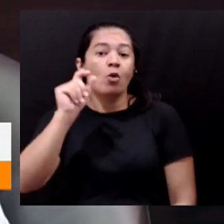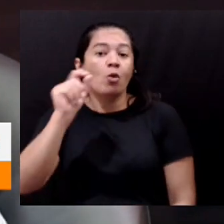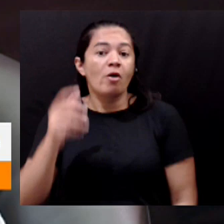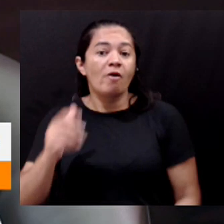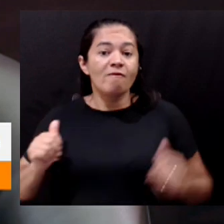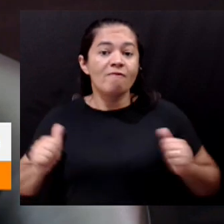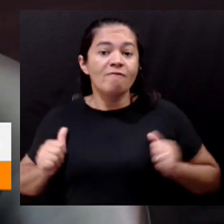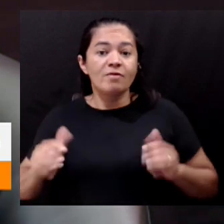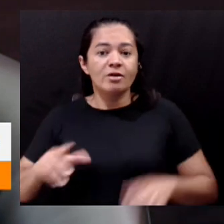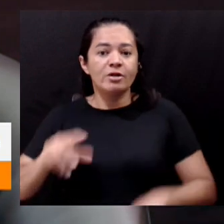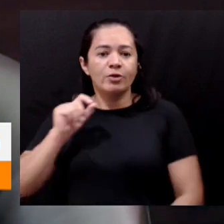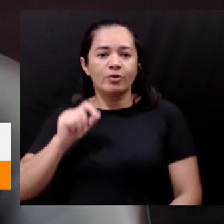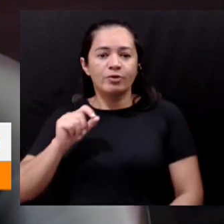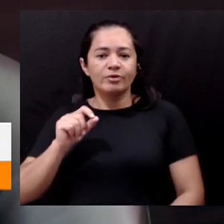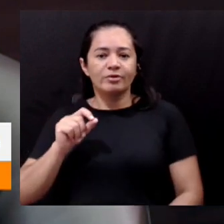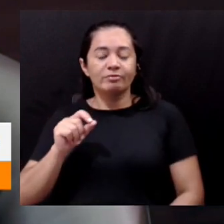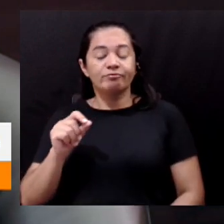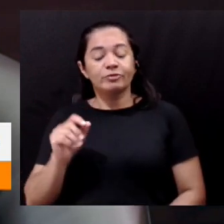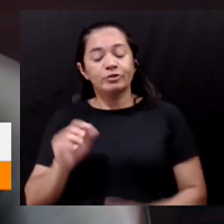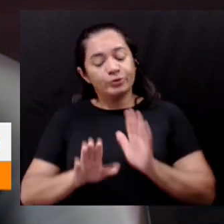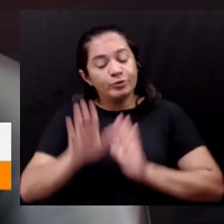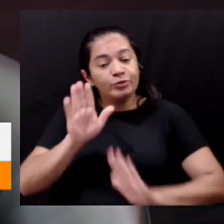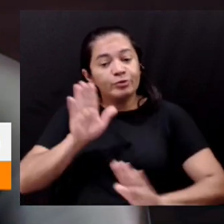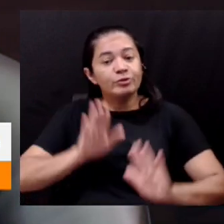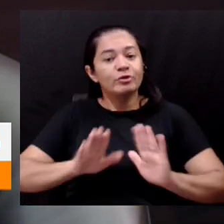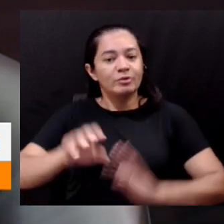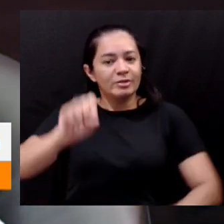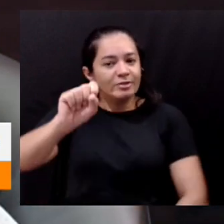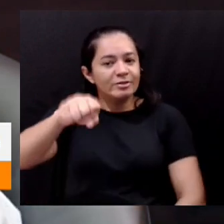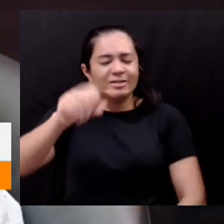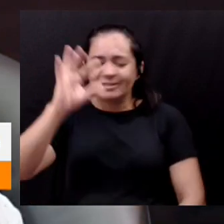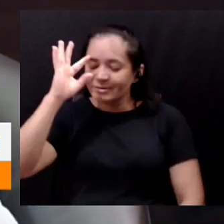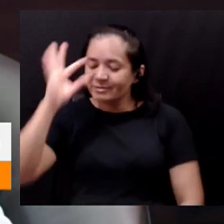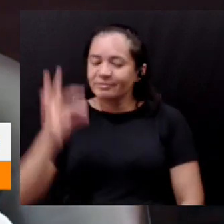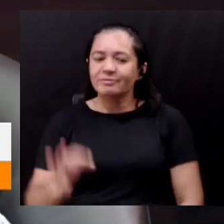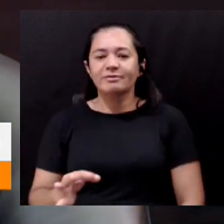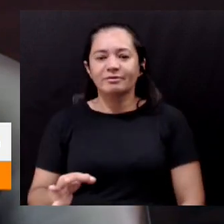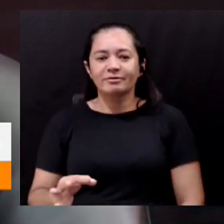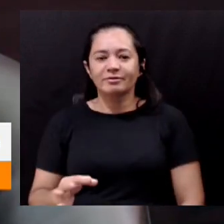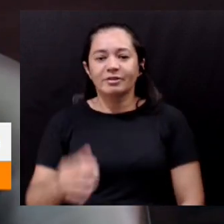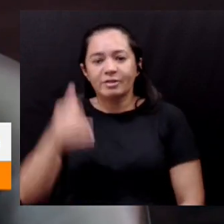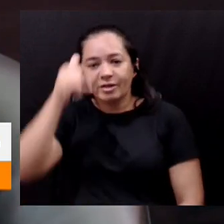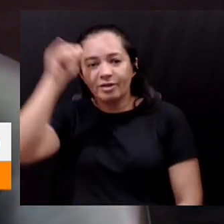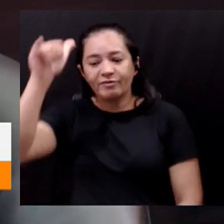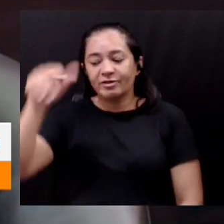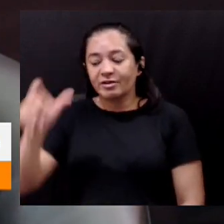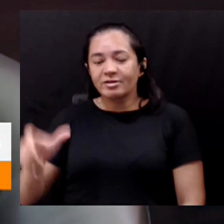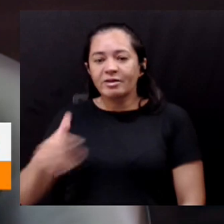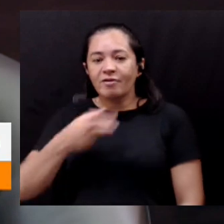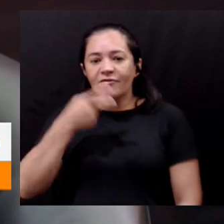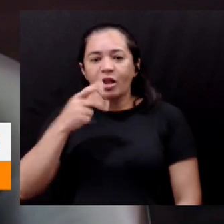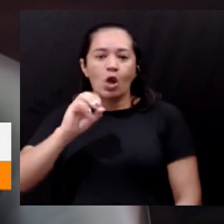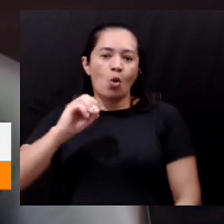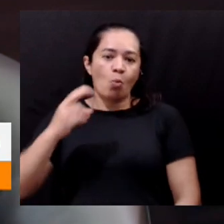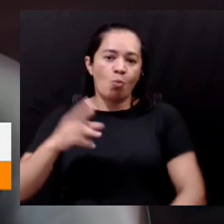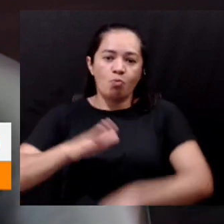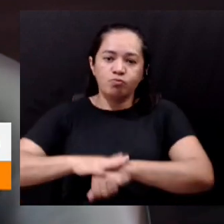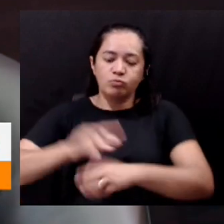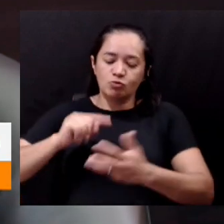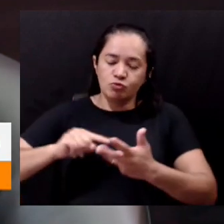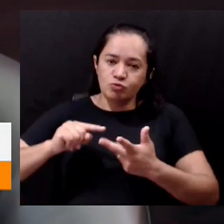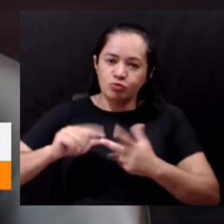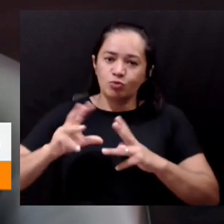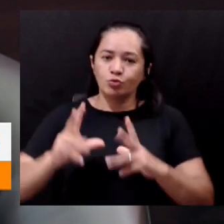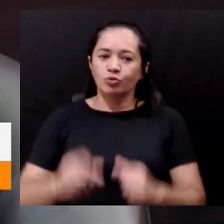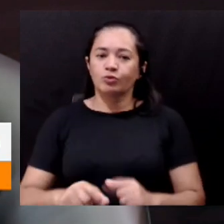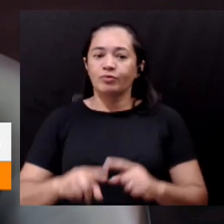filtro, né, que estaria ali, que não deixaria que o sujeito falasse ou fizesse tudo aquilo. Mas através da